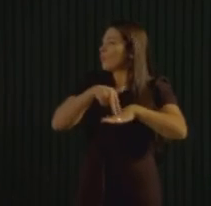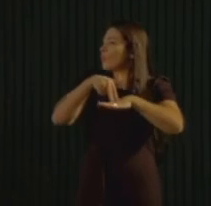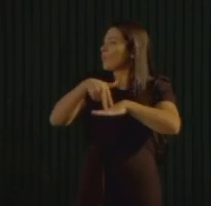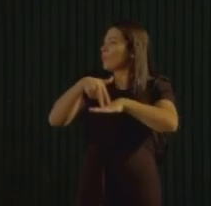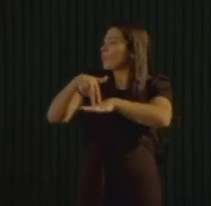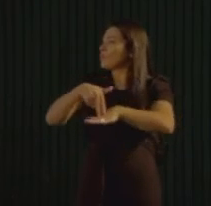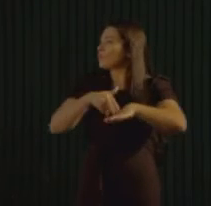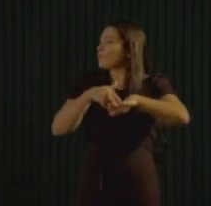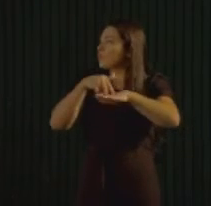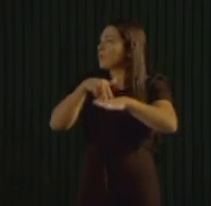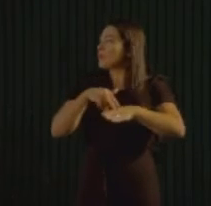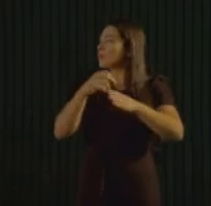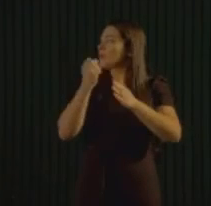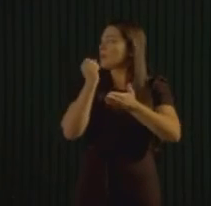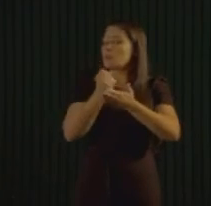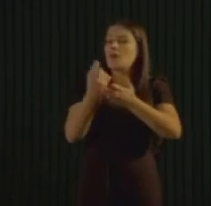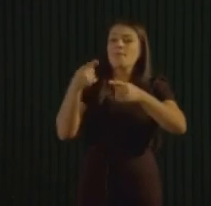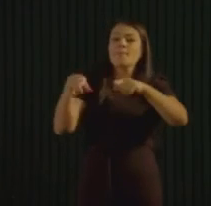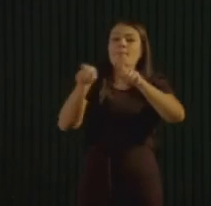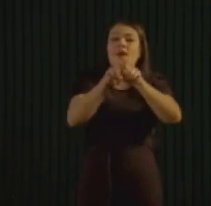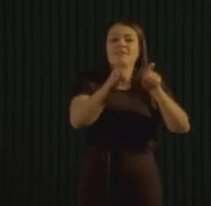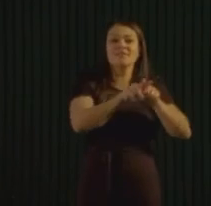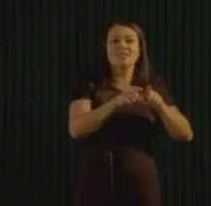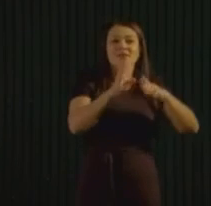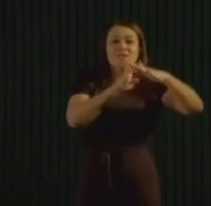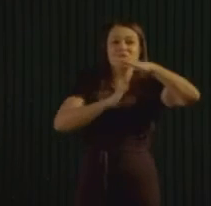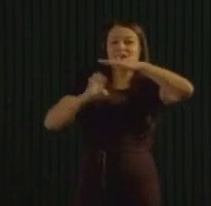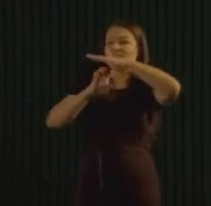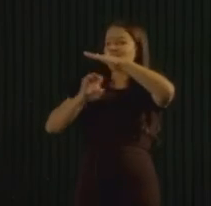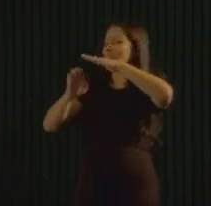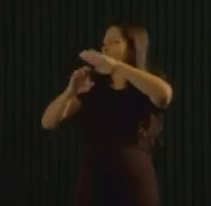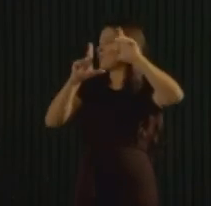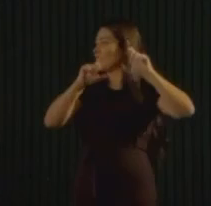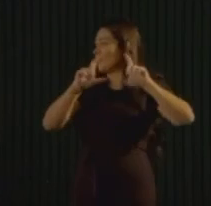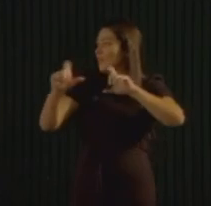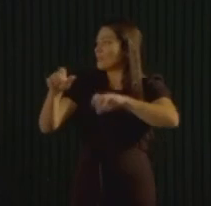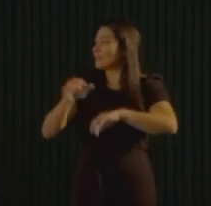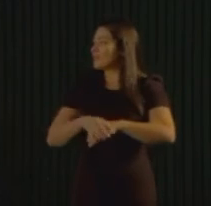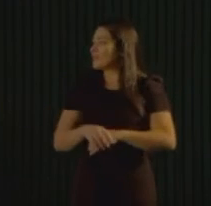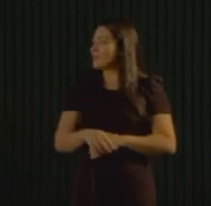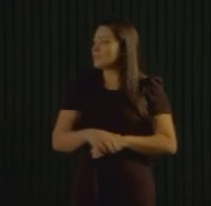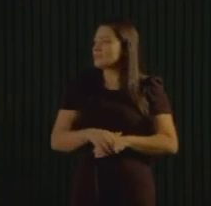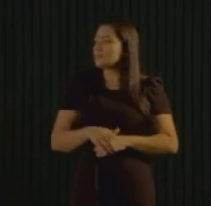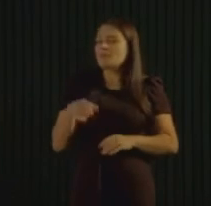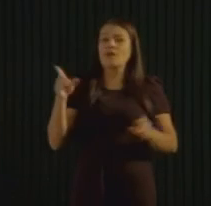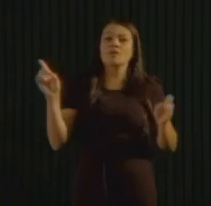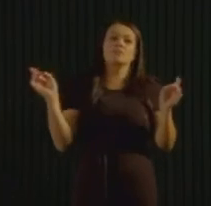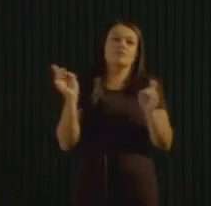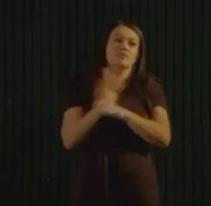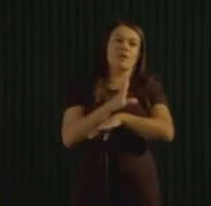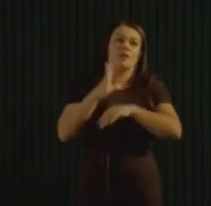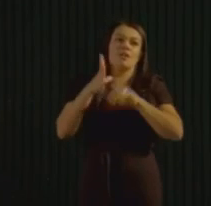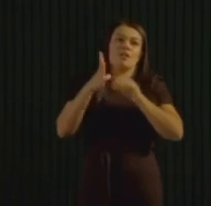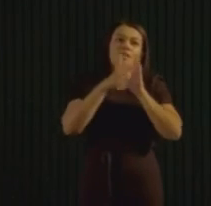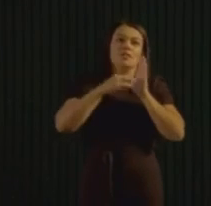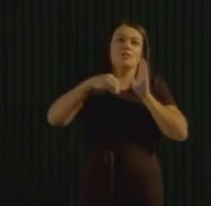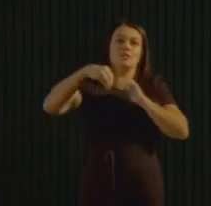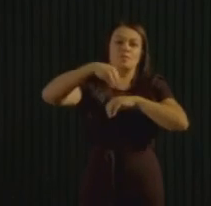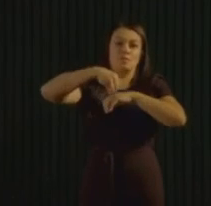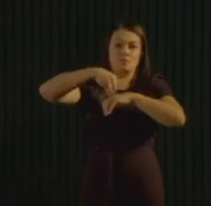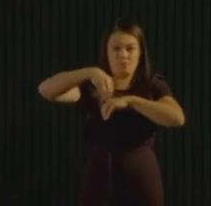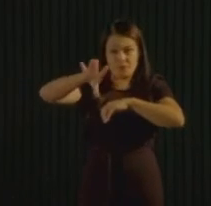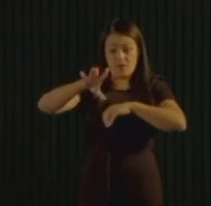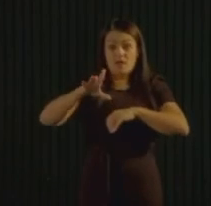de surf. Vamos lá, alguns parceiros também, só para concluir. Então, a gente termina com